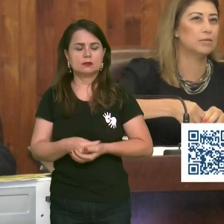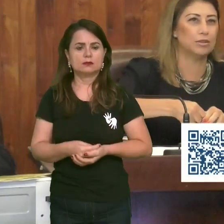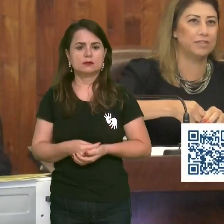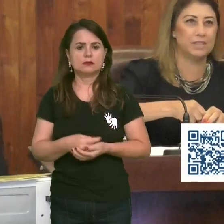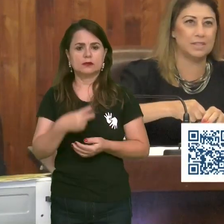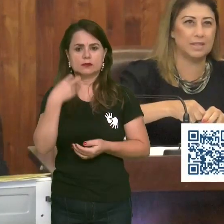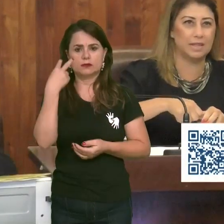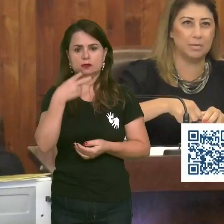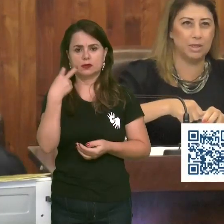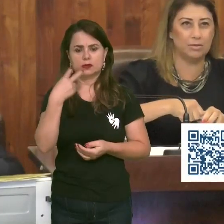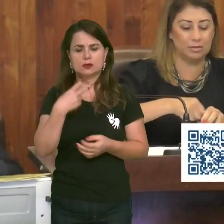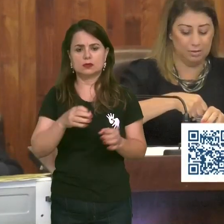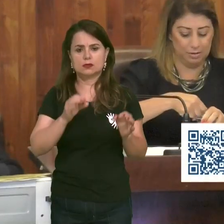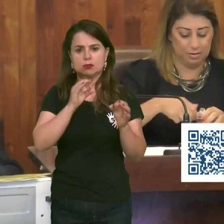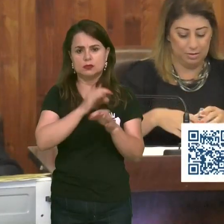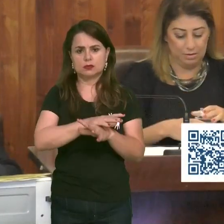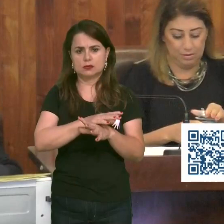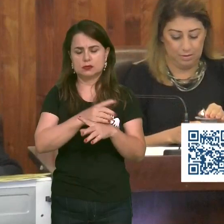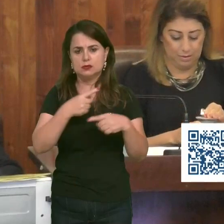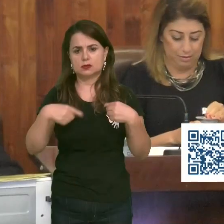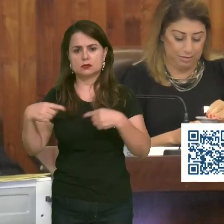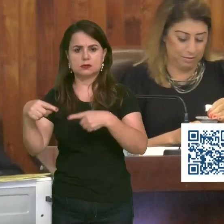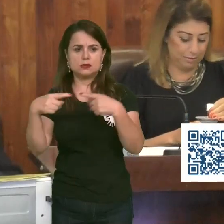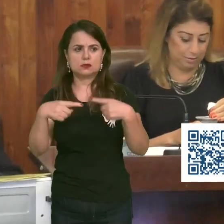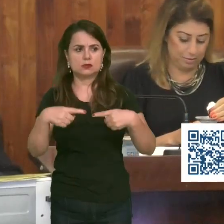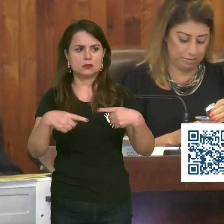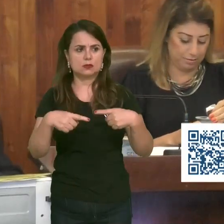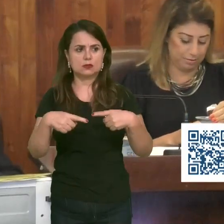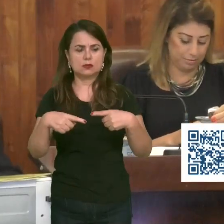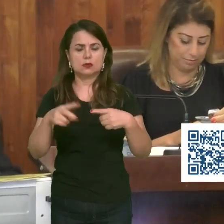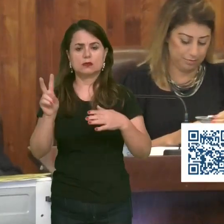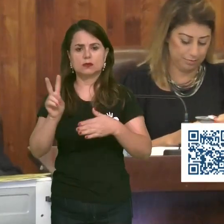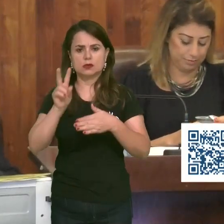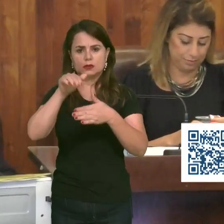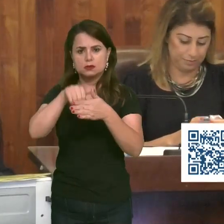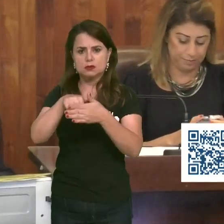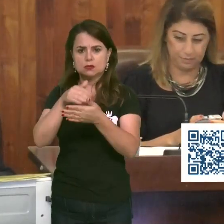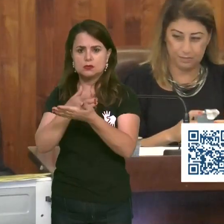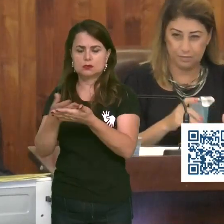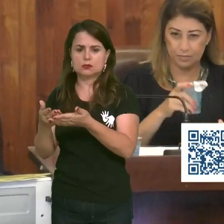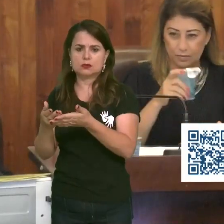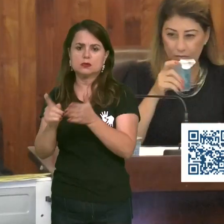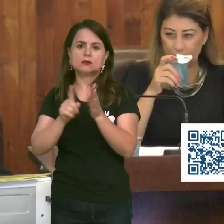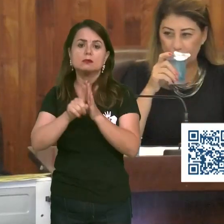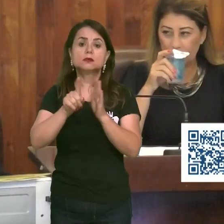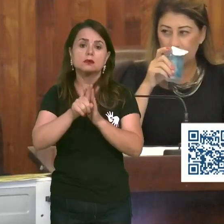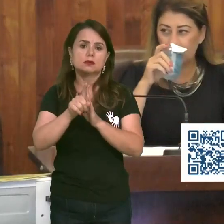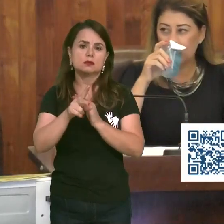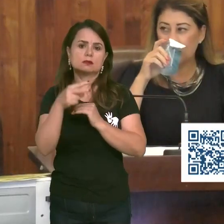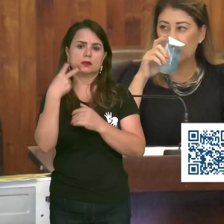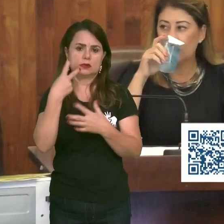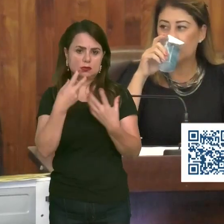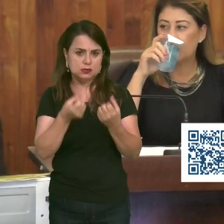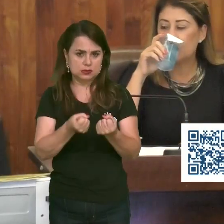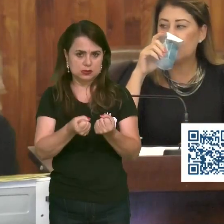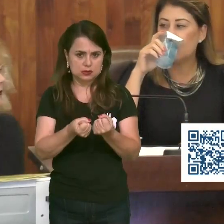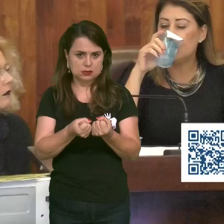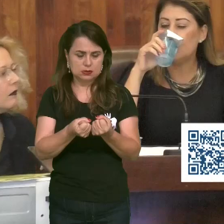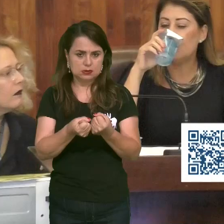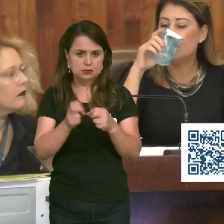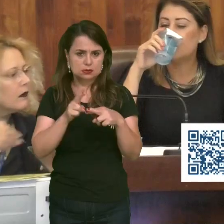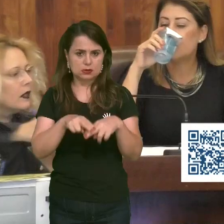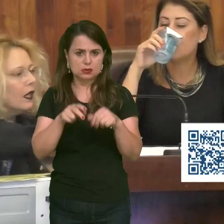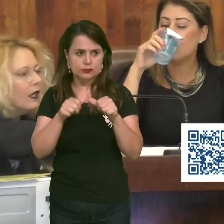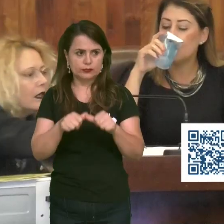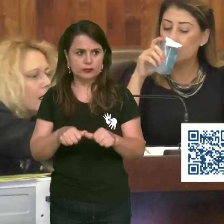não haver vereadores escritos para o debate encerra a discussão e vamos ao voto os vereadores que aprovam requerimento permanece como se encontram